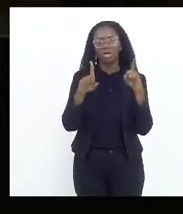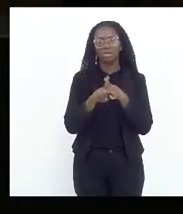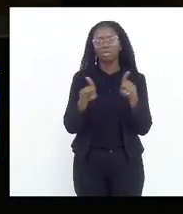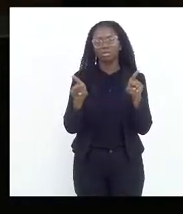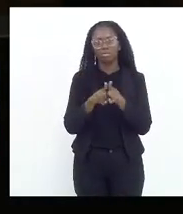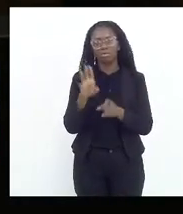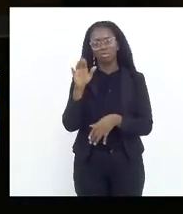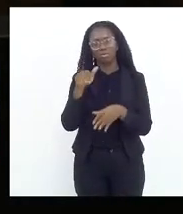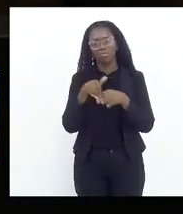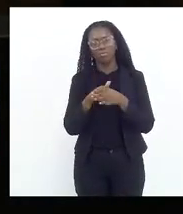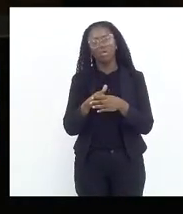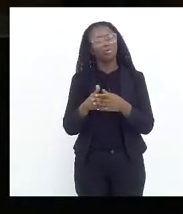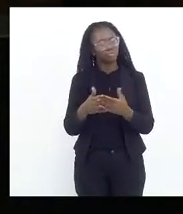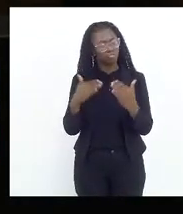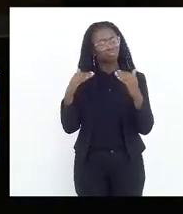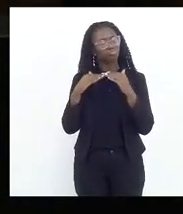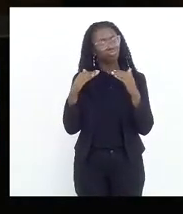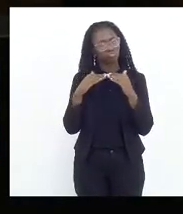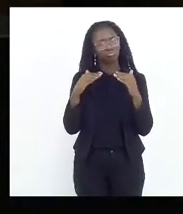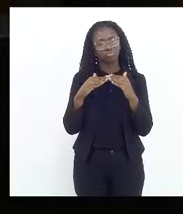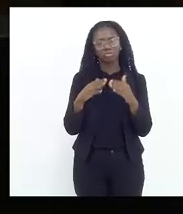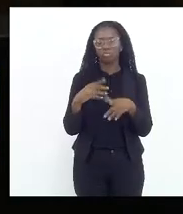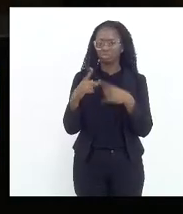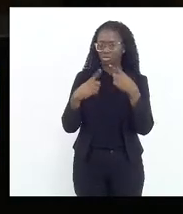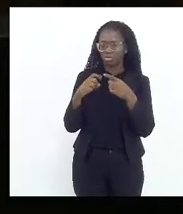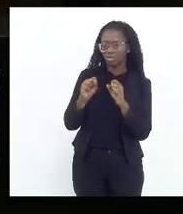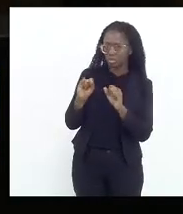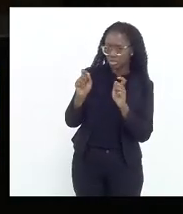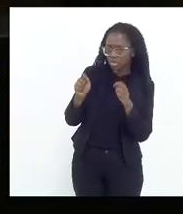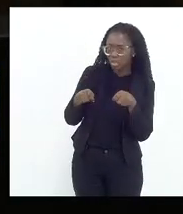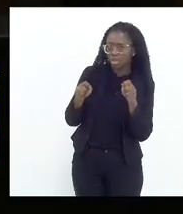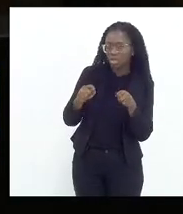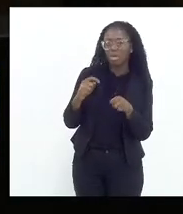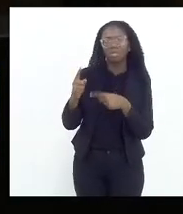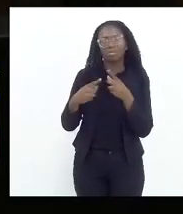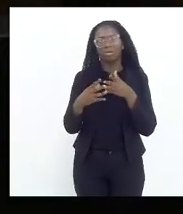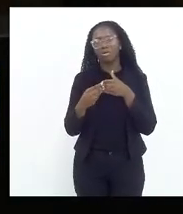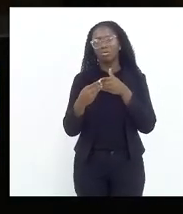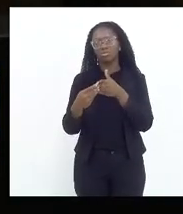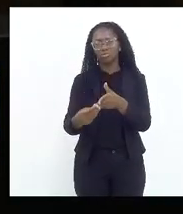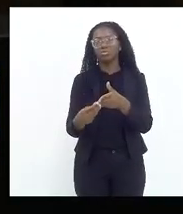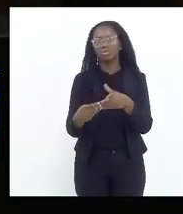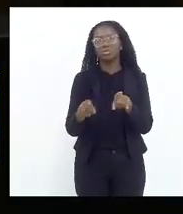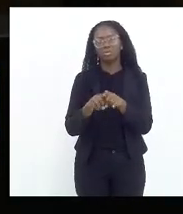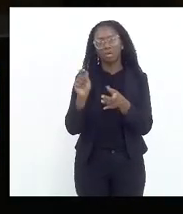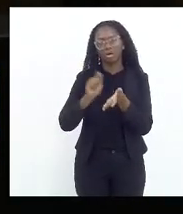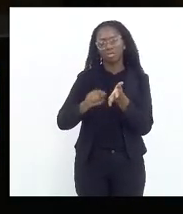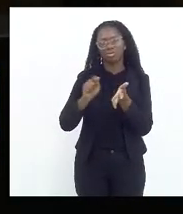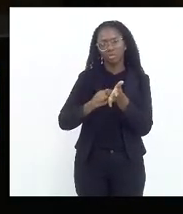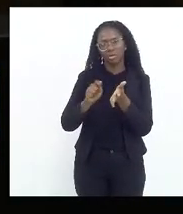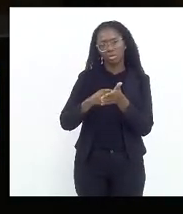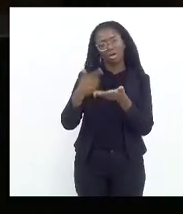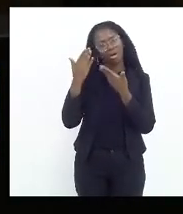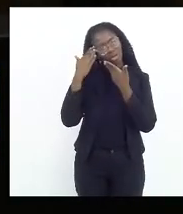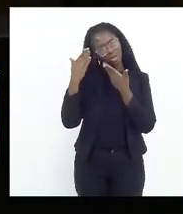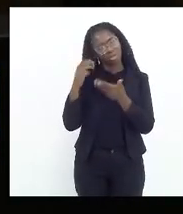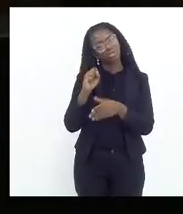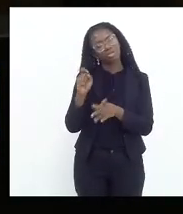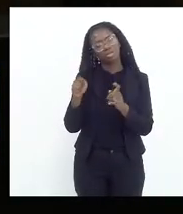esse projeto e, se puder, deputada enfermeira Rejane, se puder conduzir aí a coautoria, também agradeço se